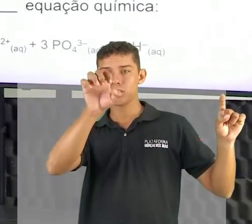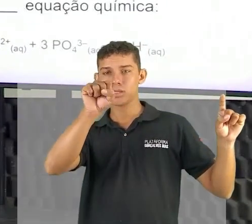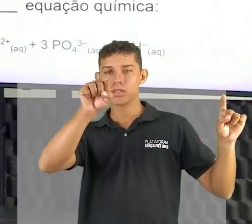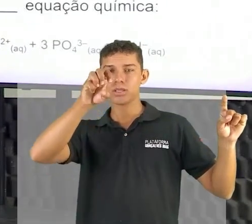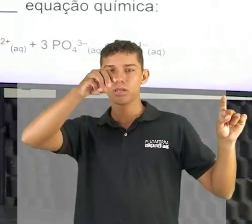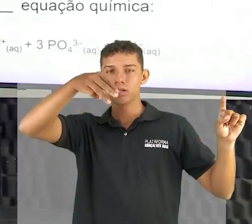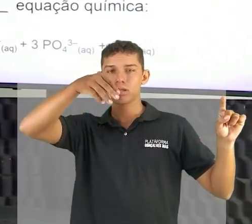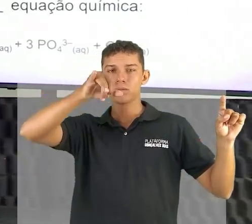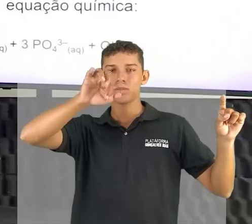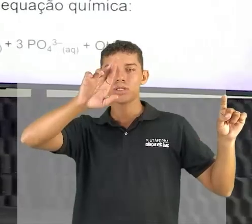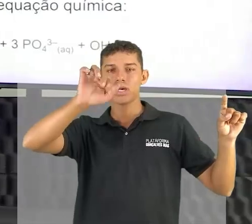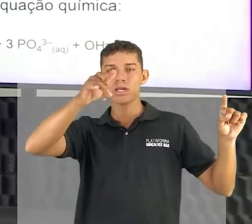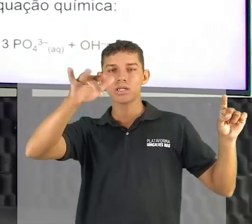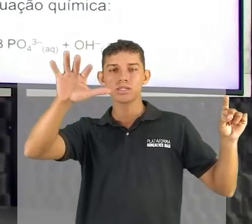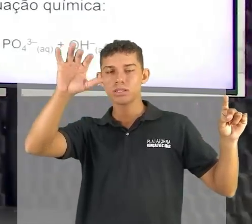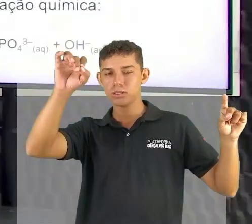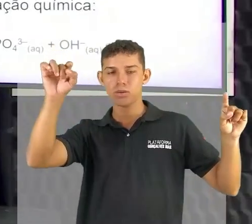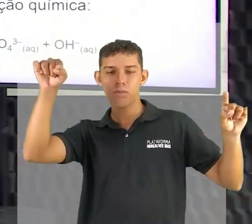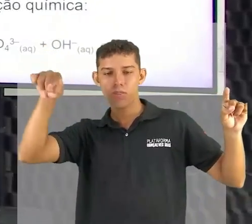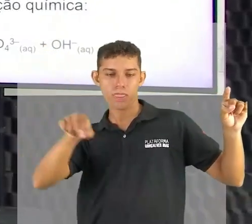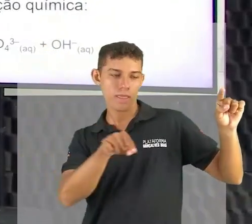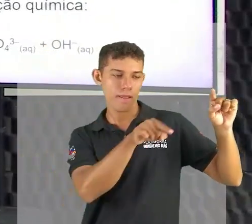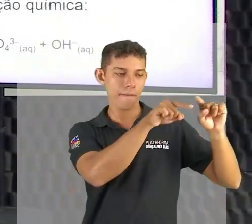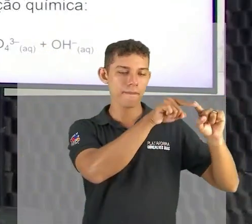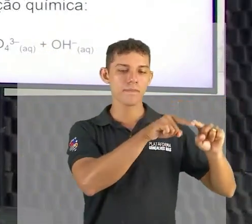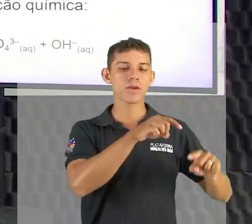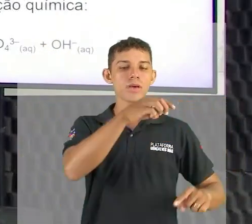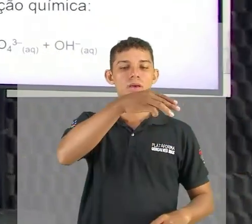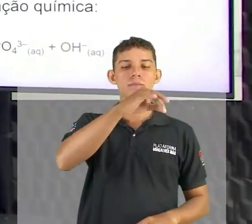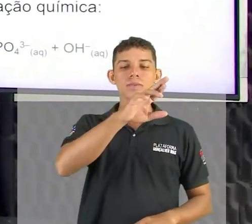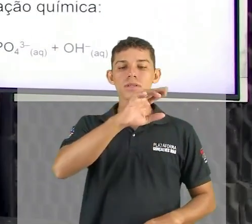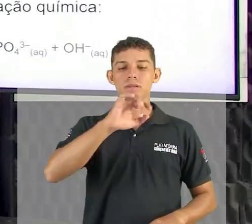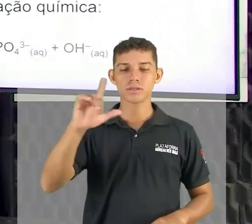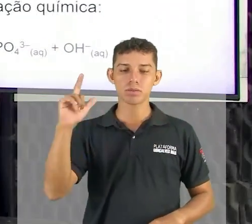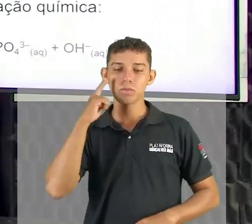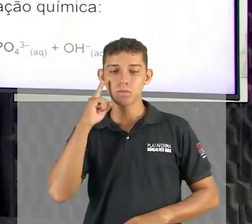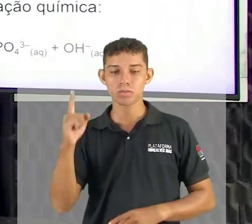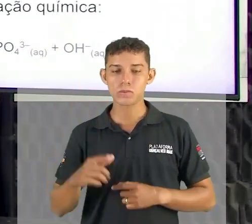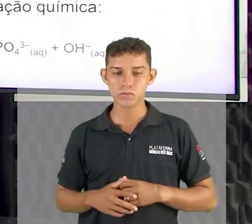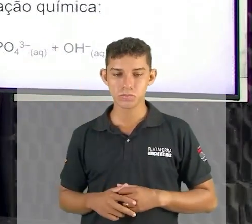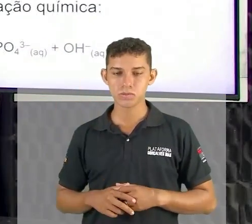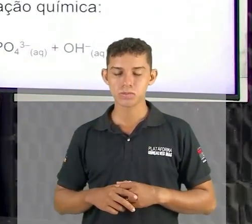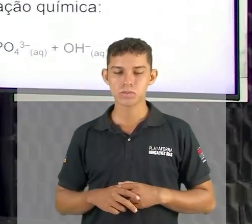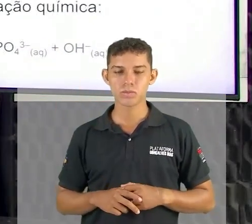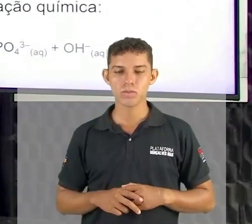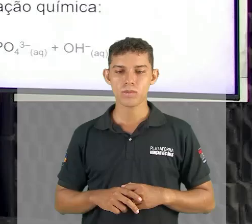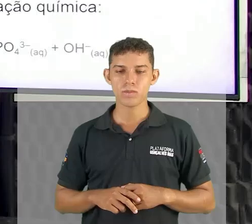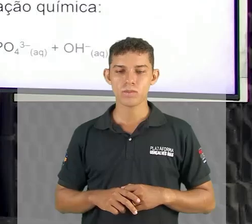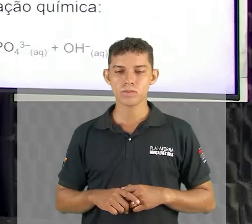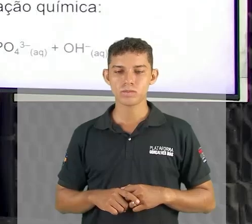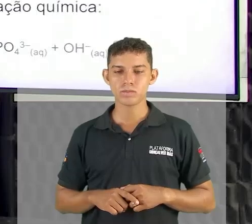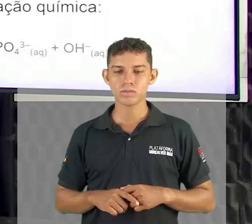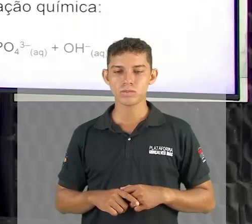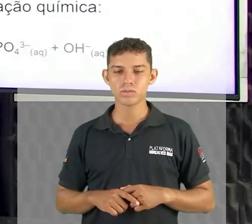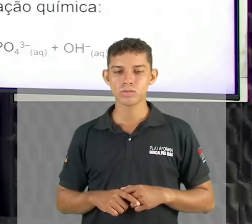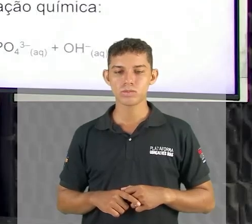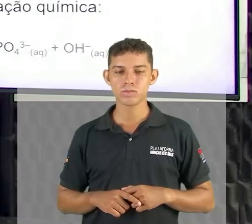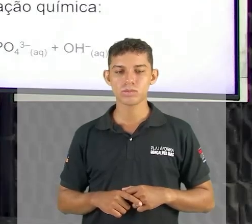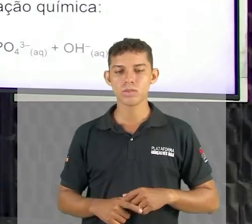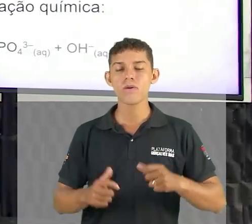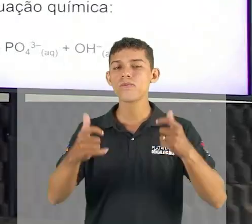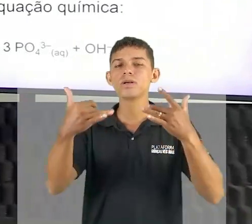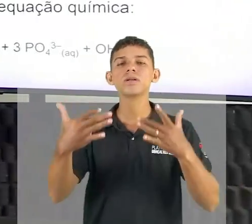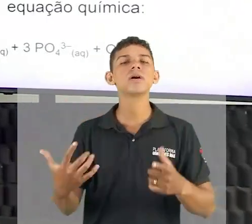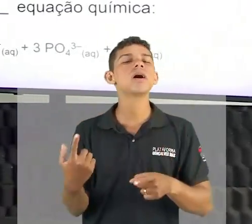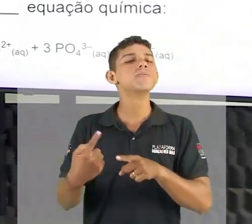Ó, um mineral que sofre desmineralização em meio ácido de acordo com a equação química. Deixa eu explicar para você por